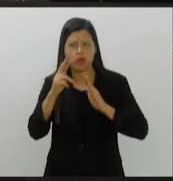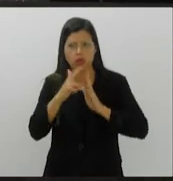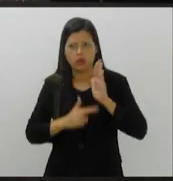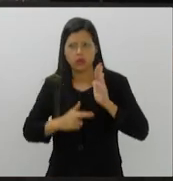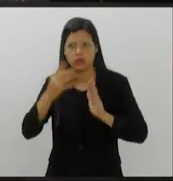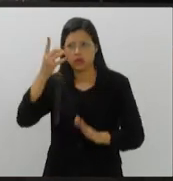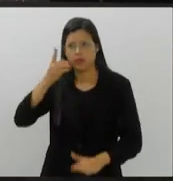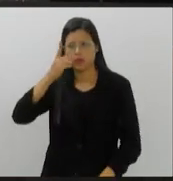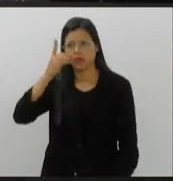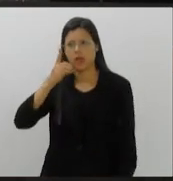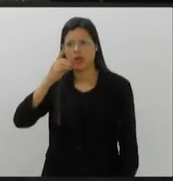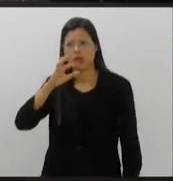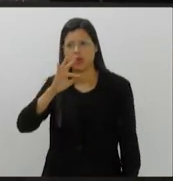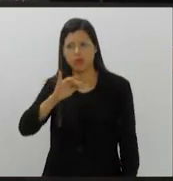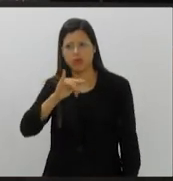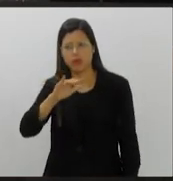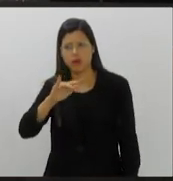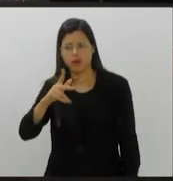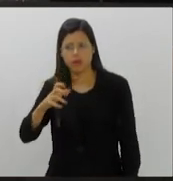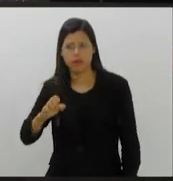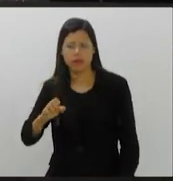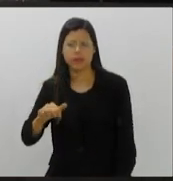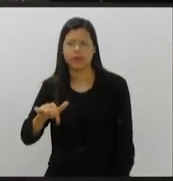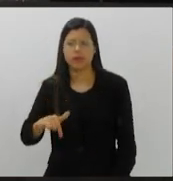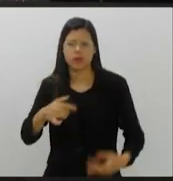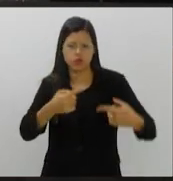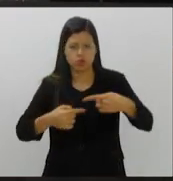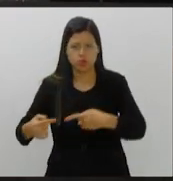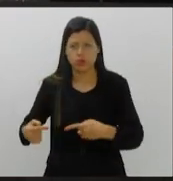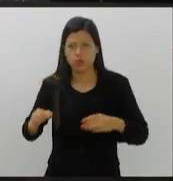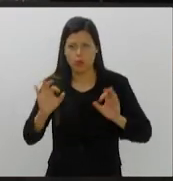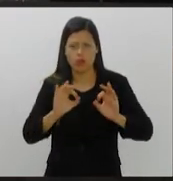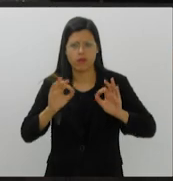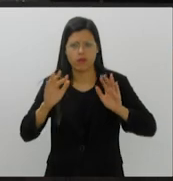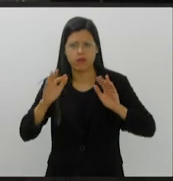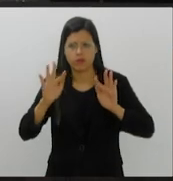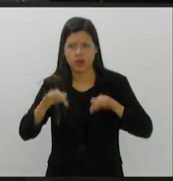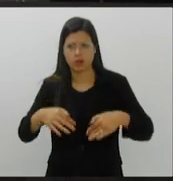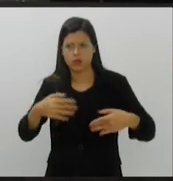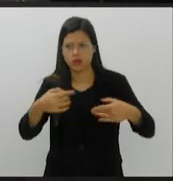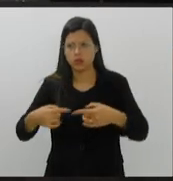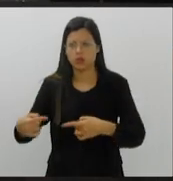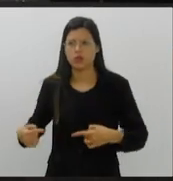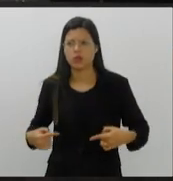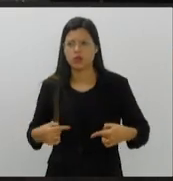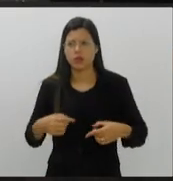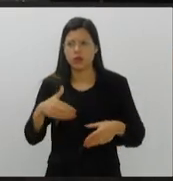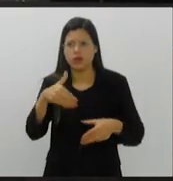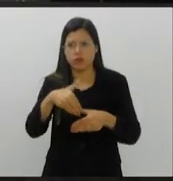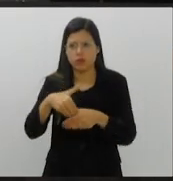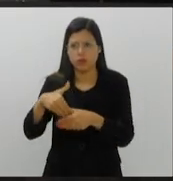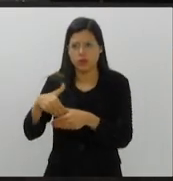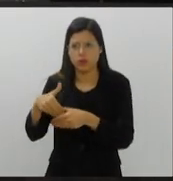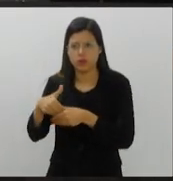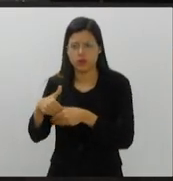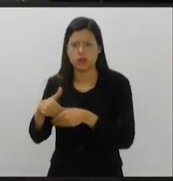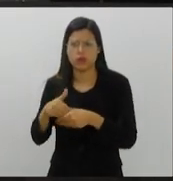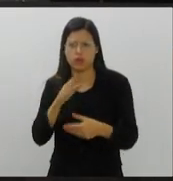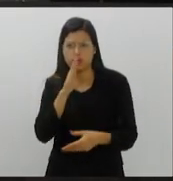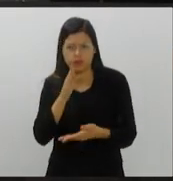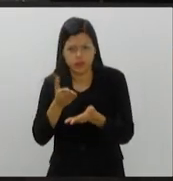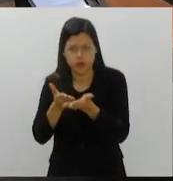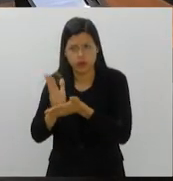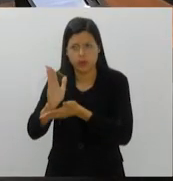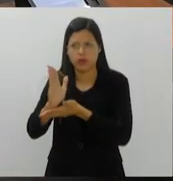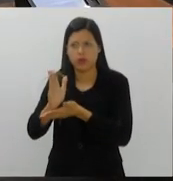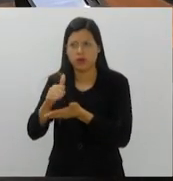deputado Felipe Soares, em discussão. Não havendo quem queira discutir, encerrada a discussão. Em votação, senhores que aprovam, permaneçam como estão.